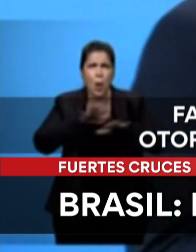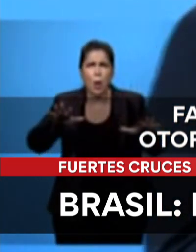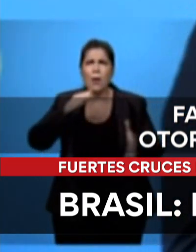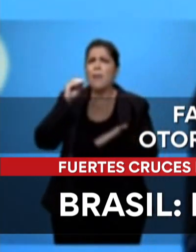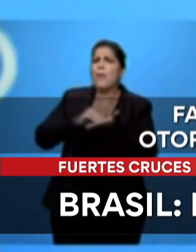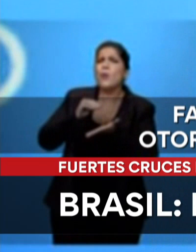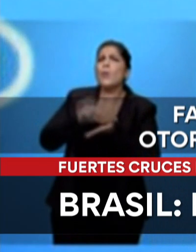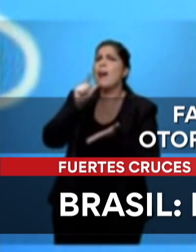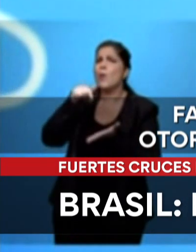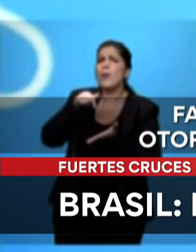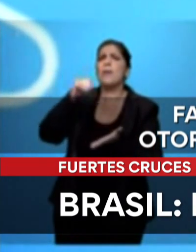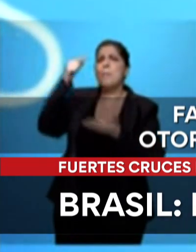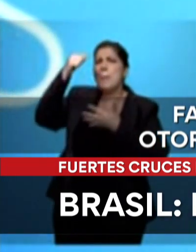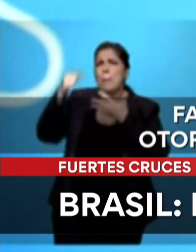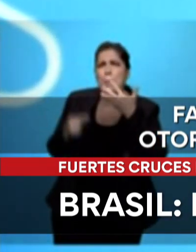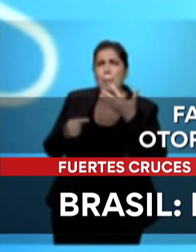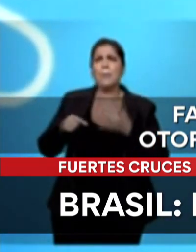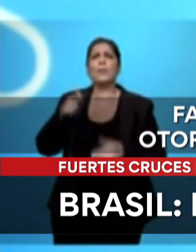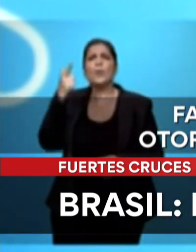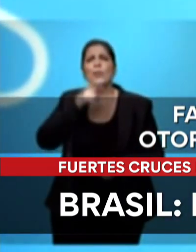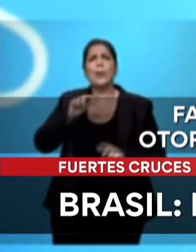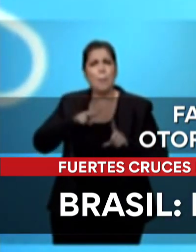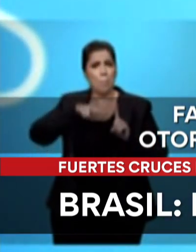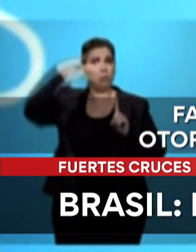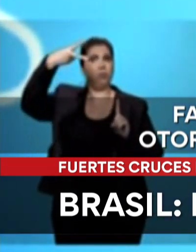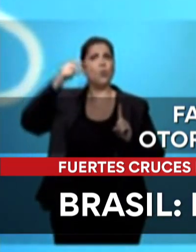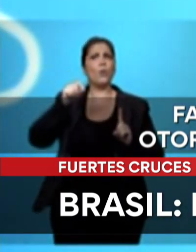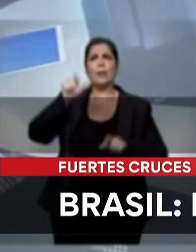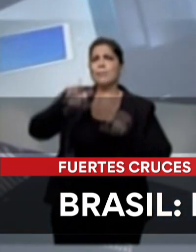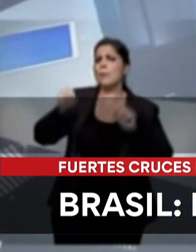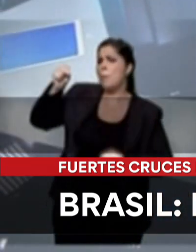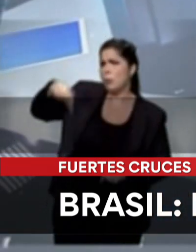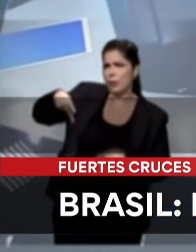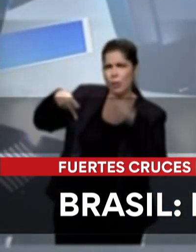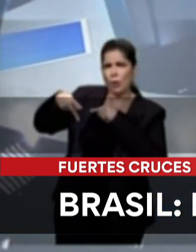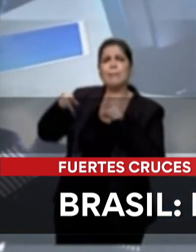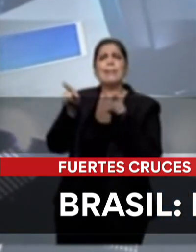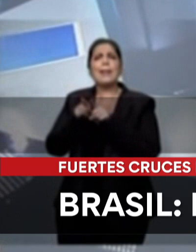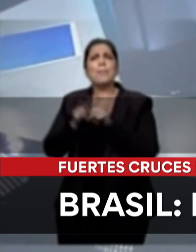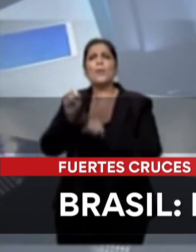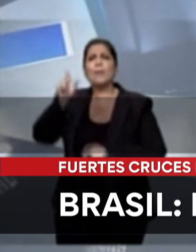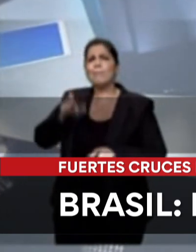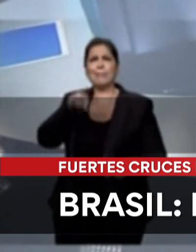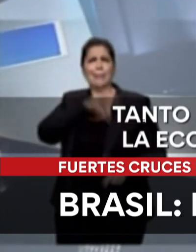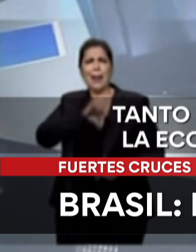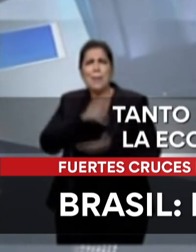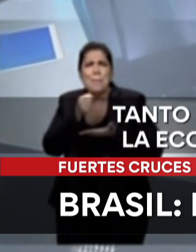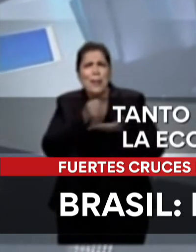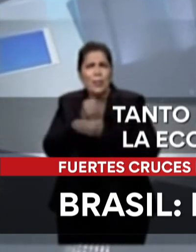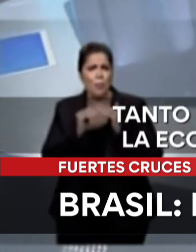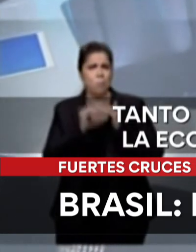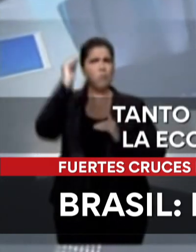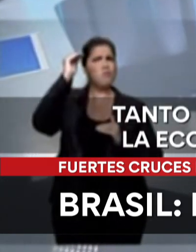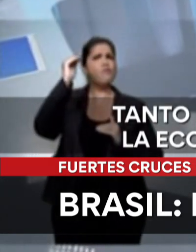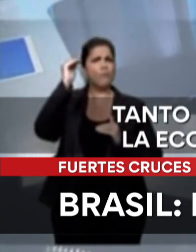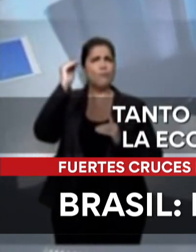outras crises, nós concedemos reajuste para os aposentados e majoramos também o salário mínimo. Tanto é